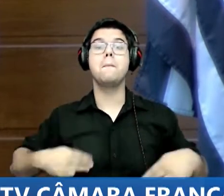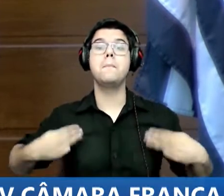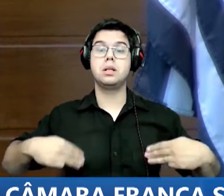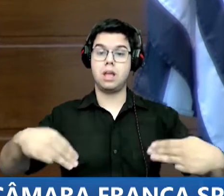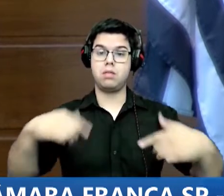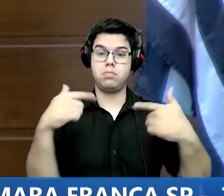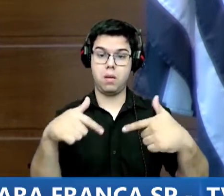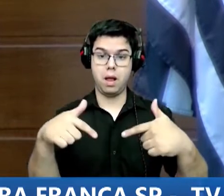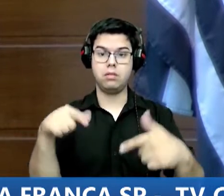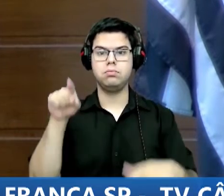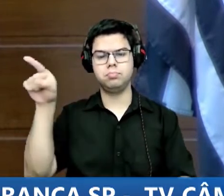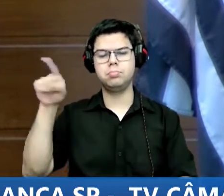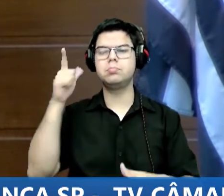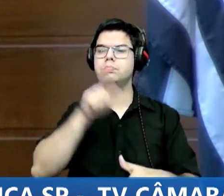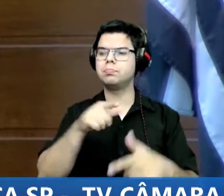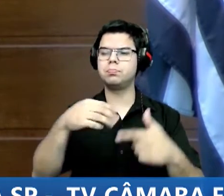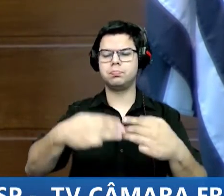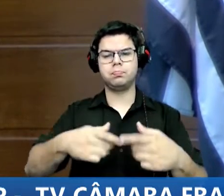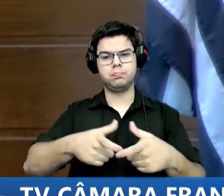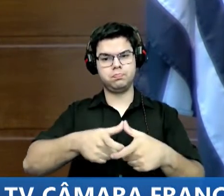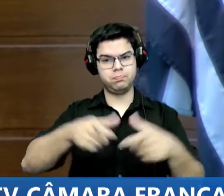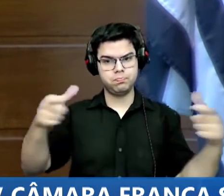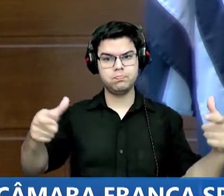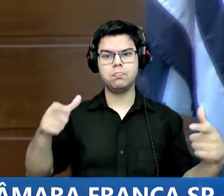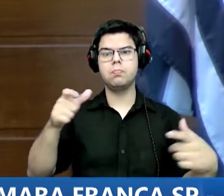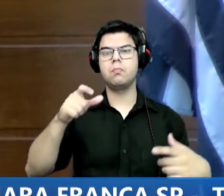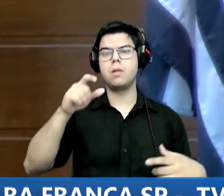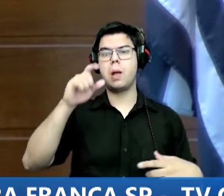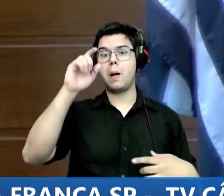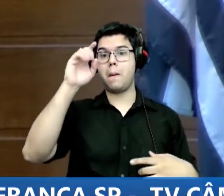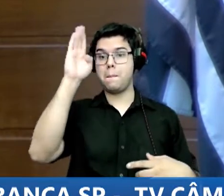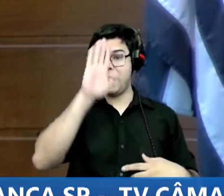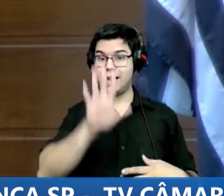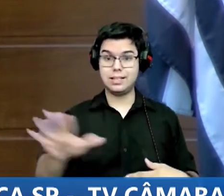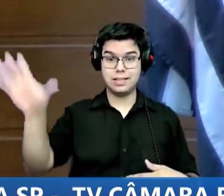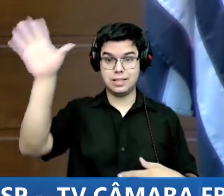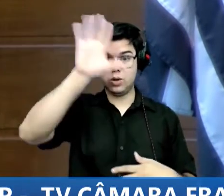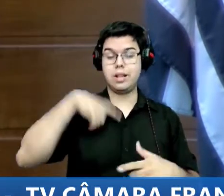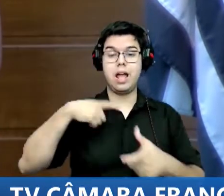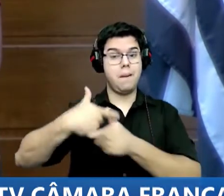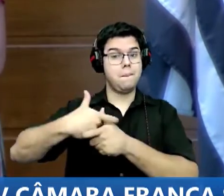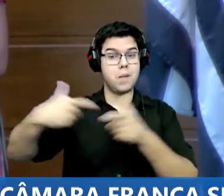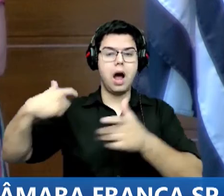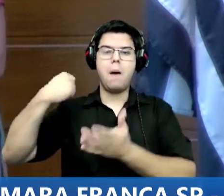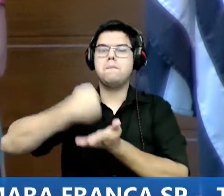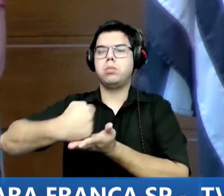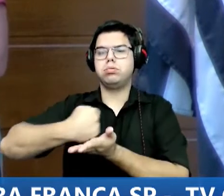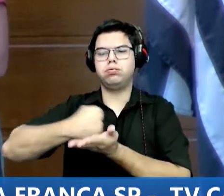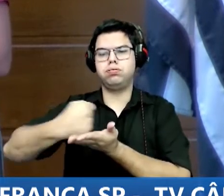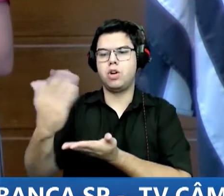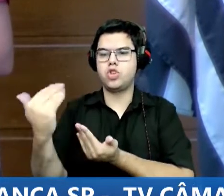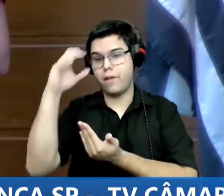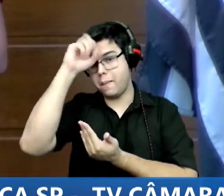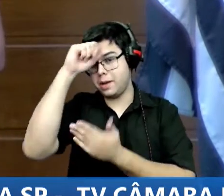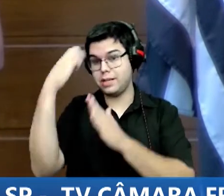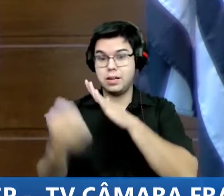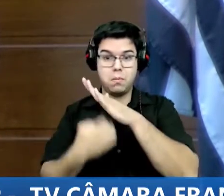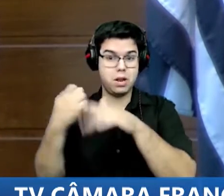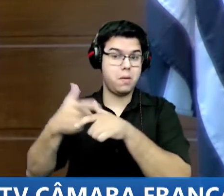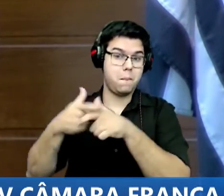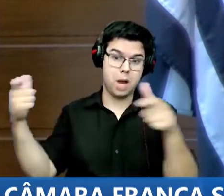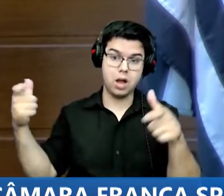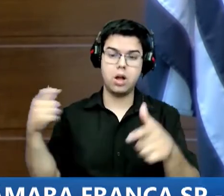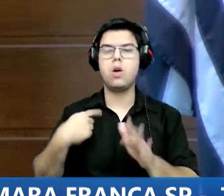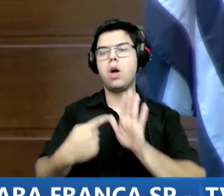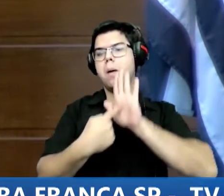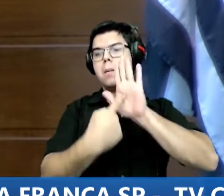a cidade que mais teve o índice maior de contratação de aprendizes pelas empresas. Então, o que eu venho apresentar para a Câmara